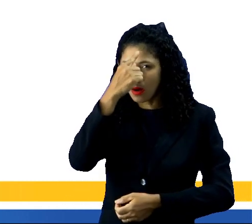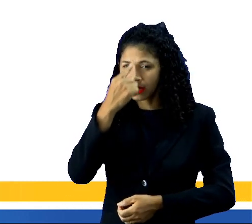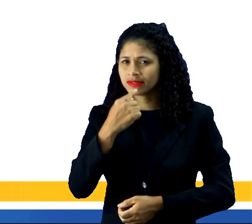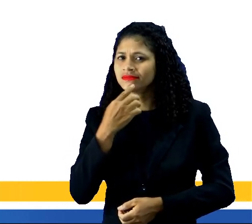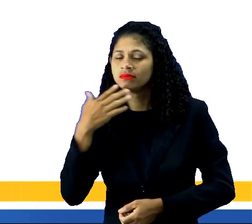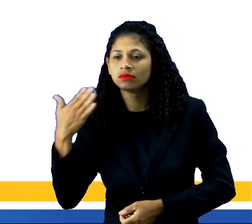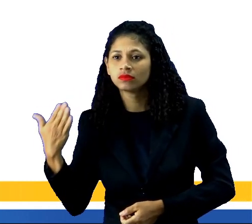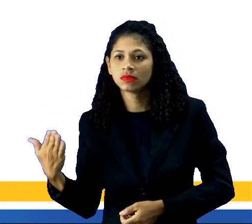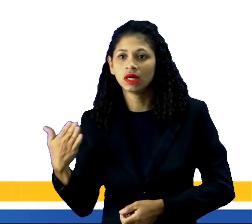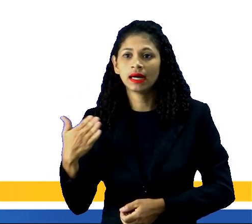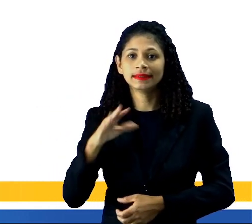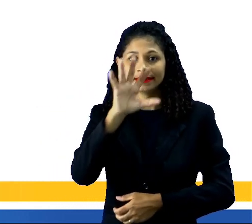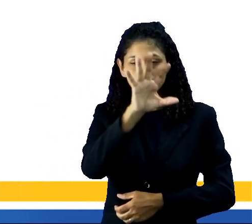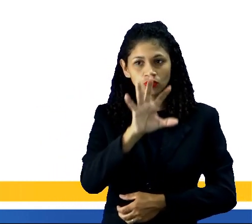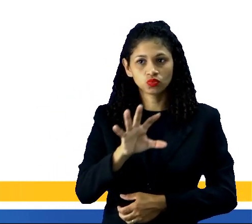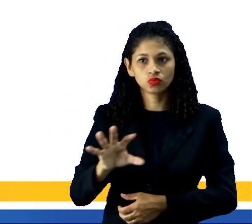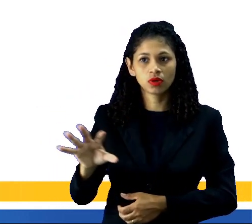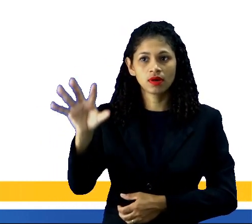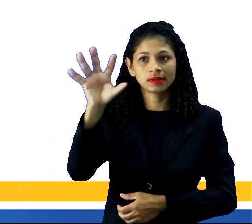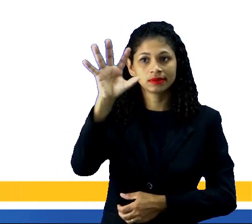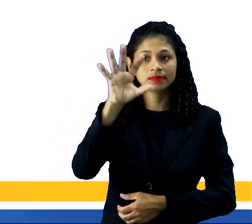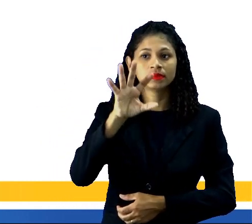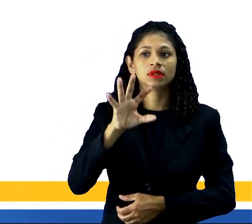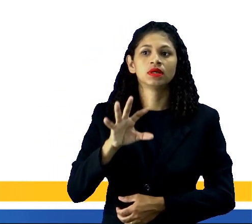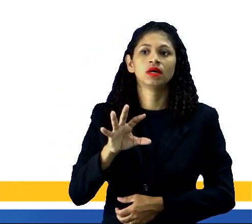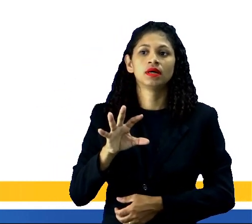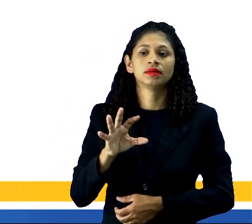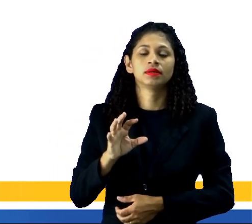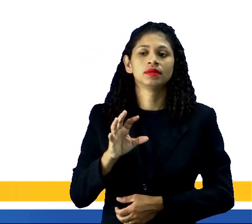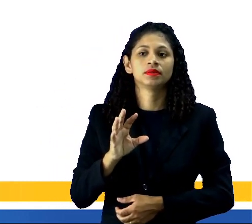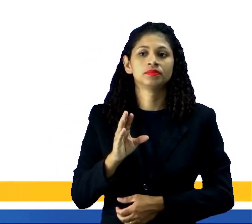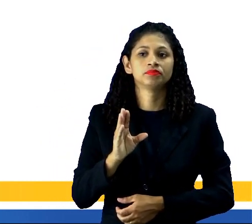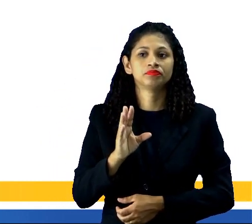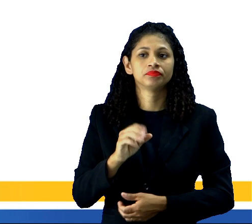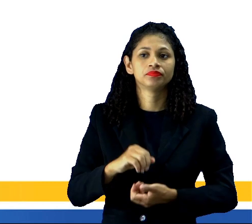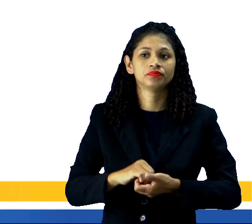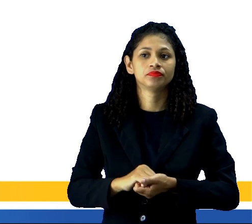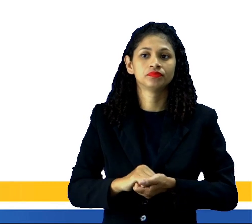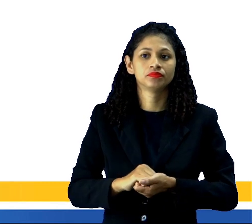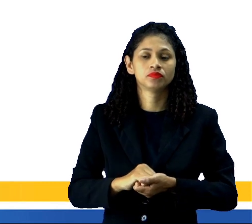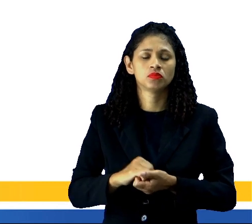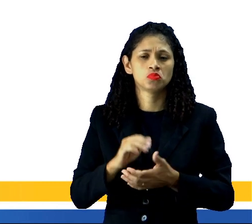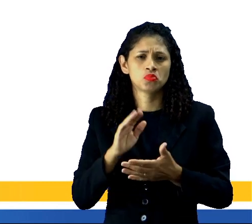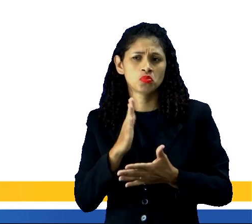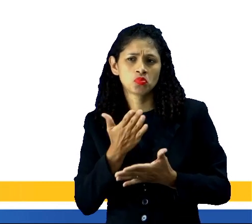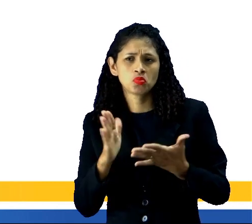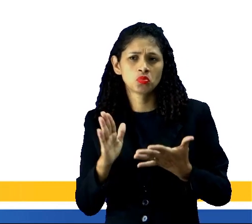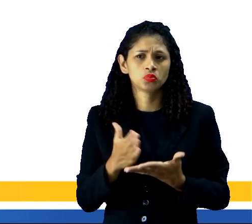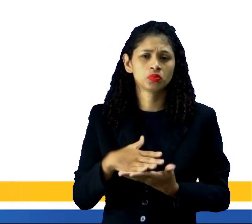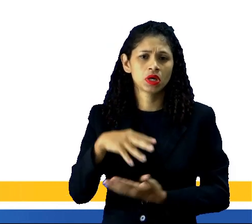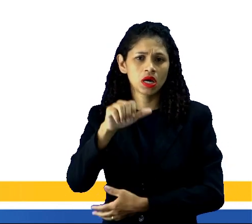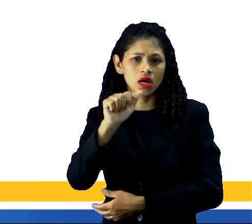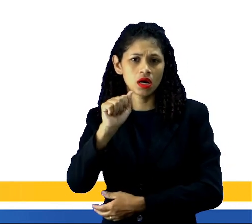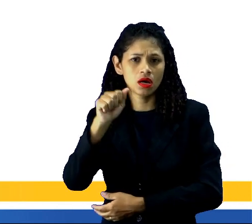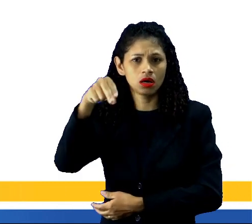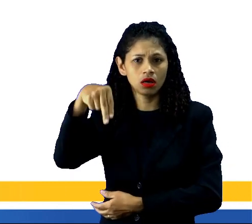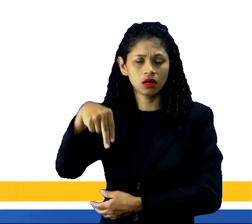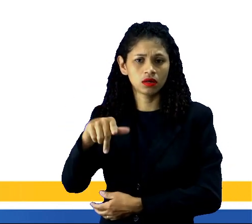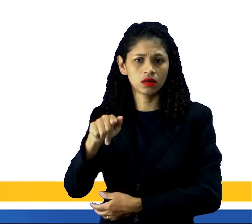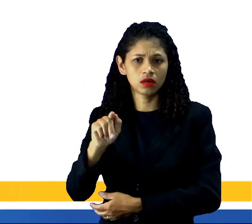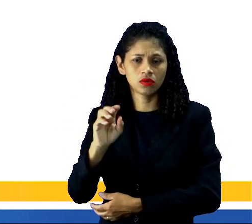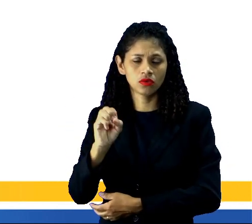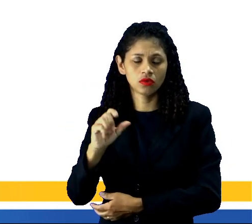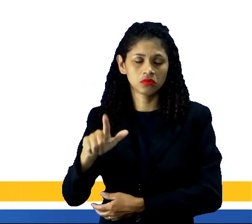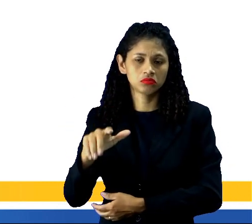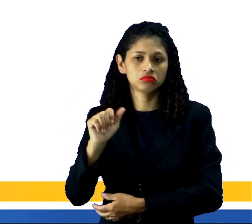da maioria dos africanos trazidos do Brasil. Ali por volta de Angola, ali, né, um pouco da Nigéria, ali é